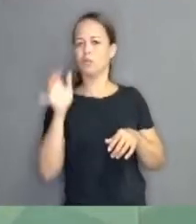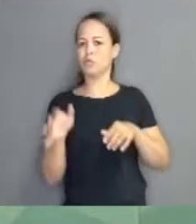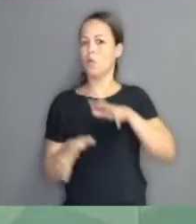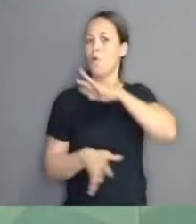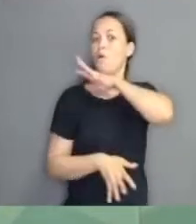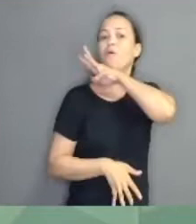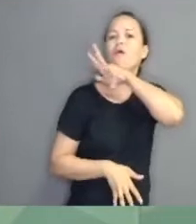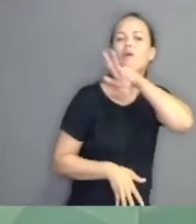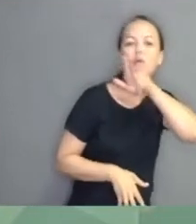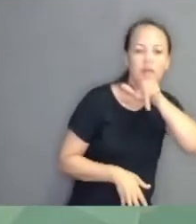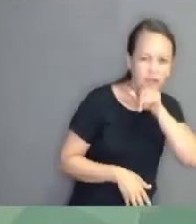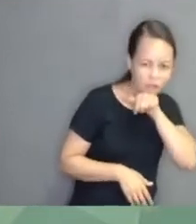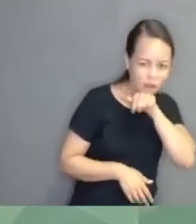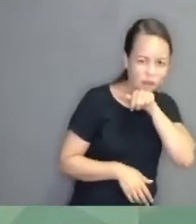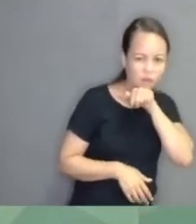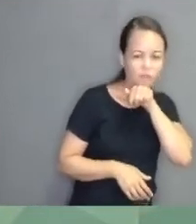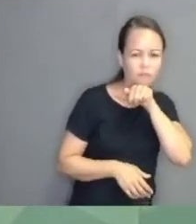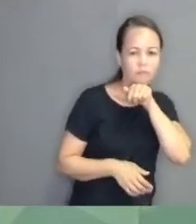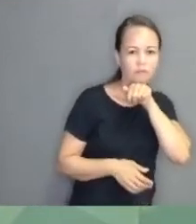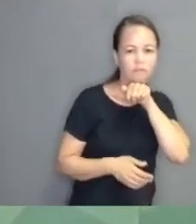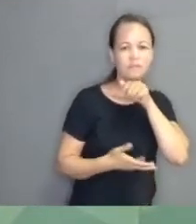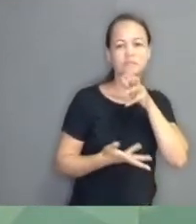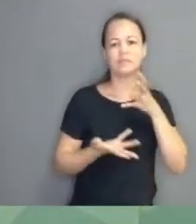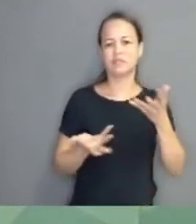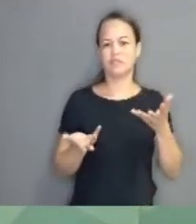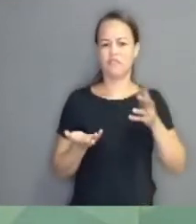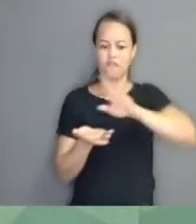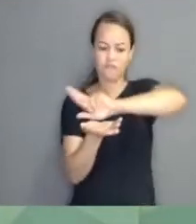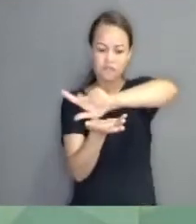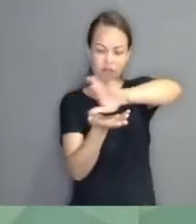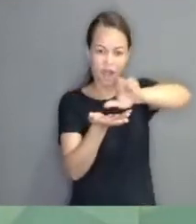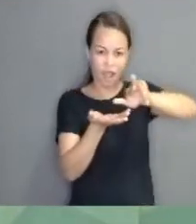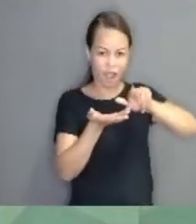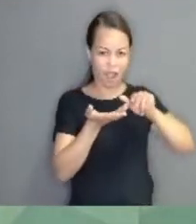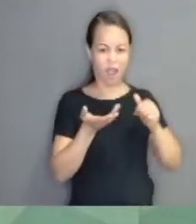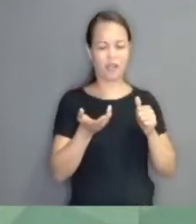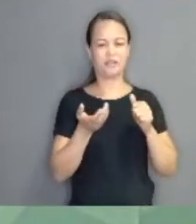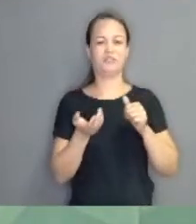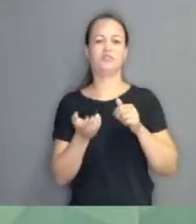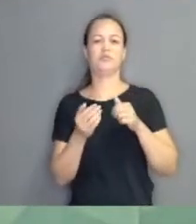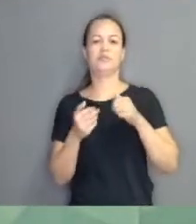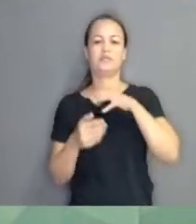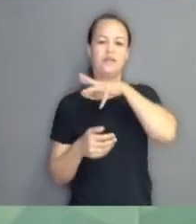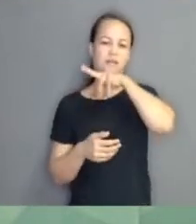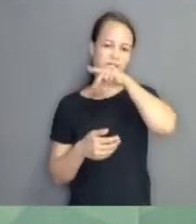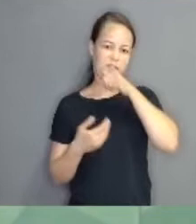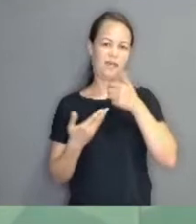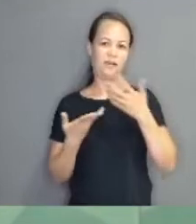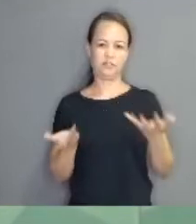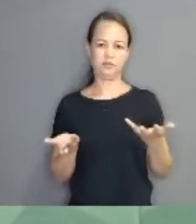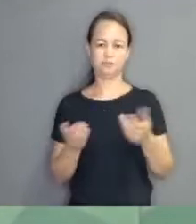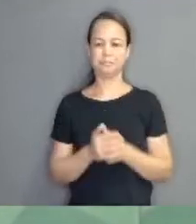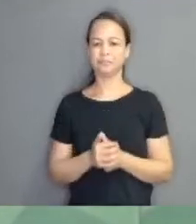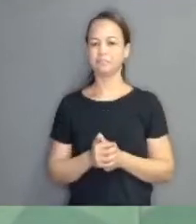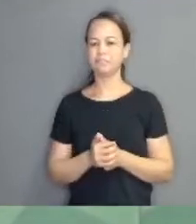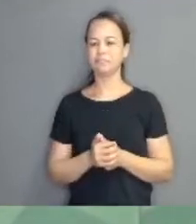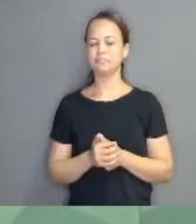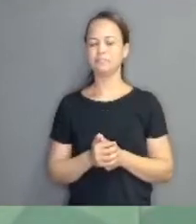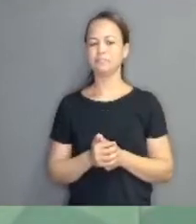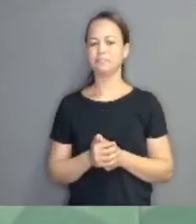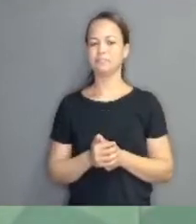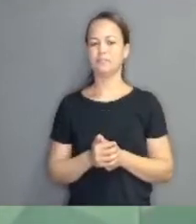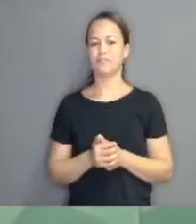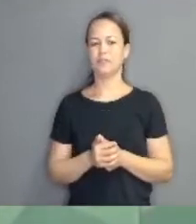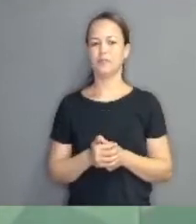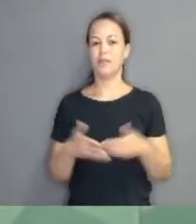muito bem Vá as mais né vocês queriam ser e agora eu trouxe